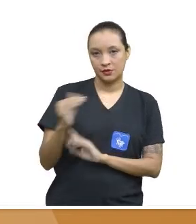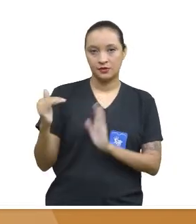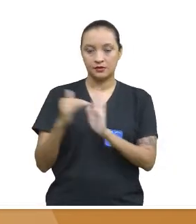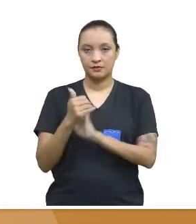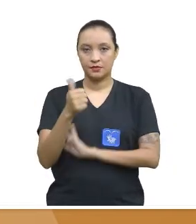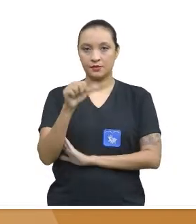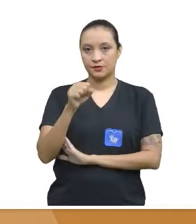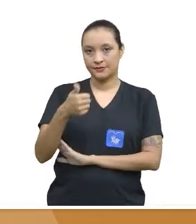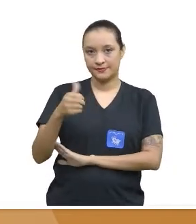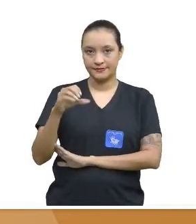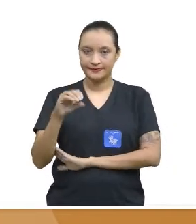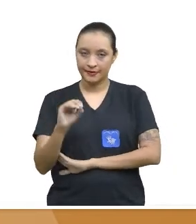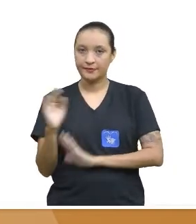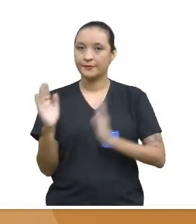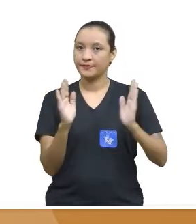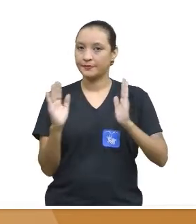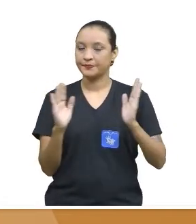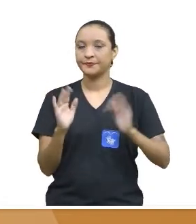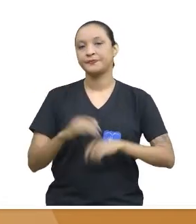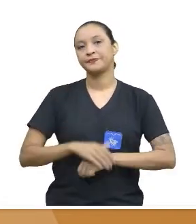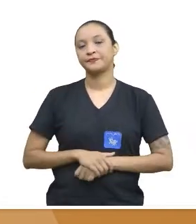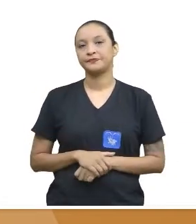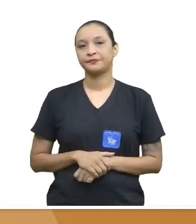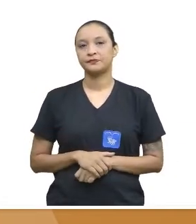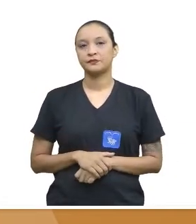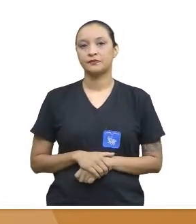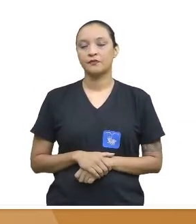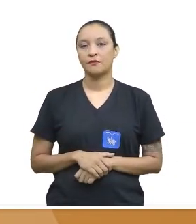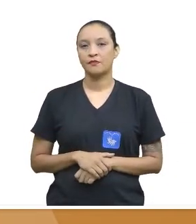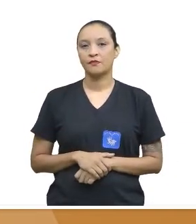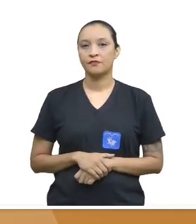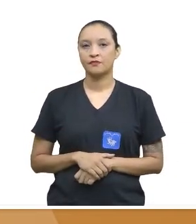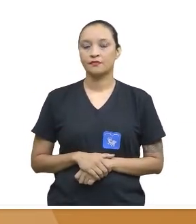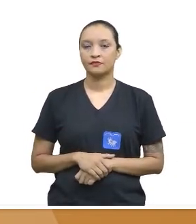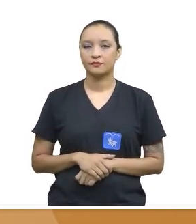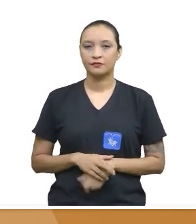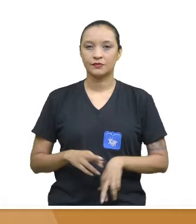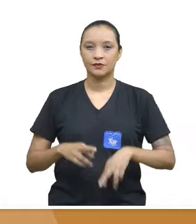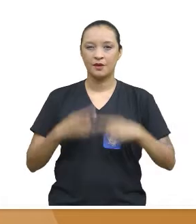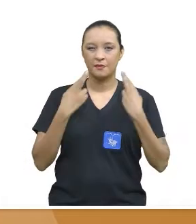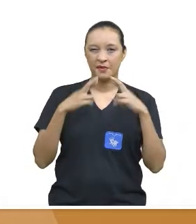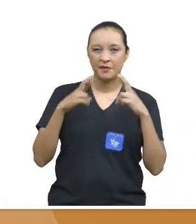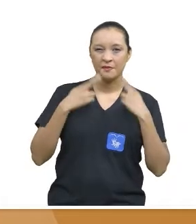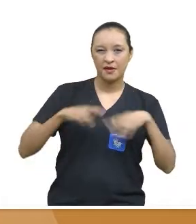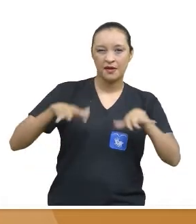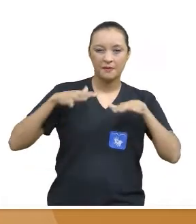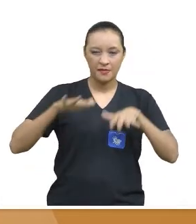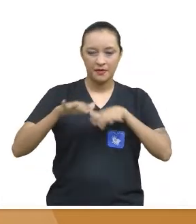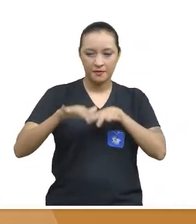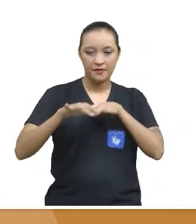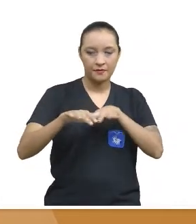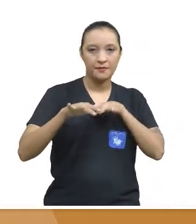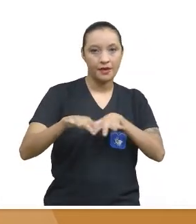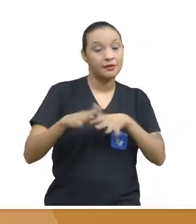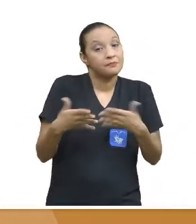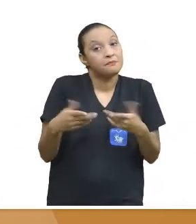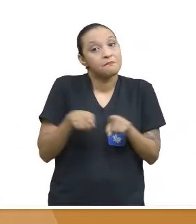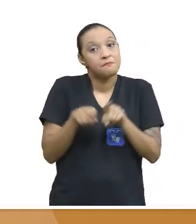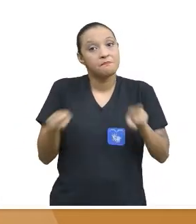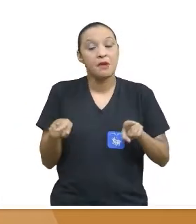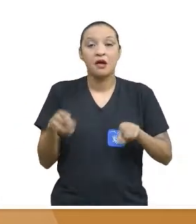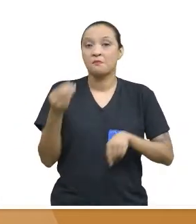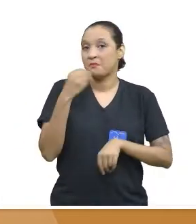1810, esse período aqui. Rebeliões fracassadas, são aquelas que realmente não vão dar certo. E as